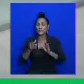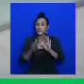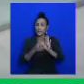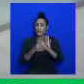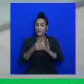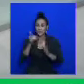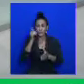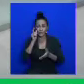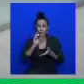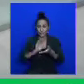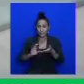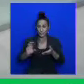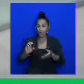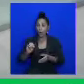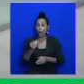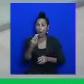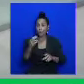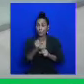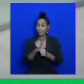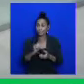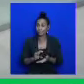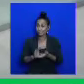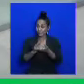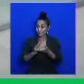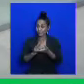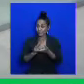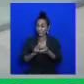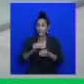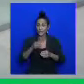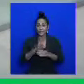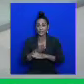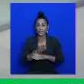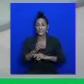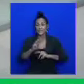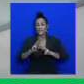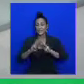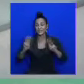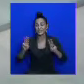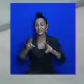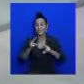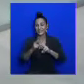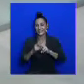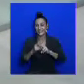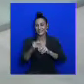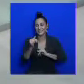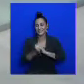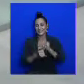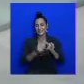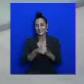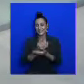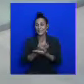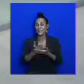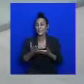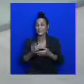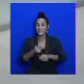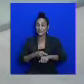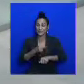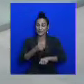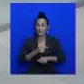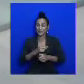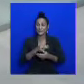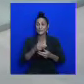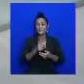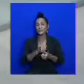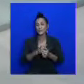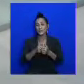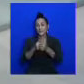apostas vencedoras ou se o prêmio acumulou, diretamente no site oficial da Caixa na internet. E a partir de agora você pode acompanhar os